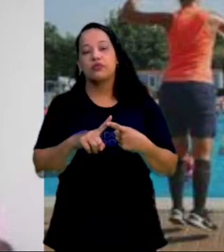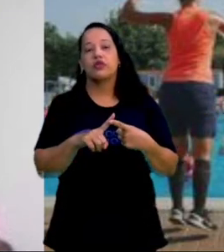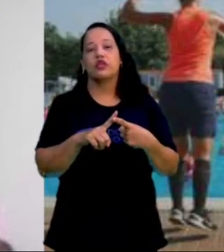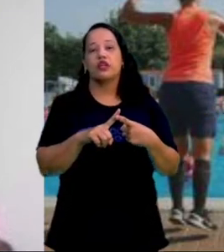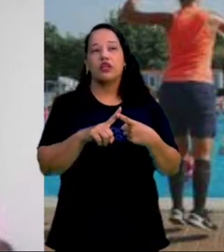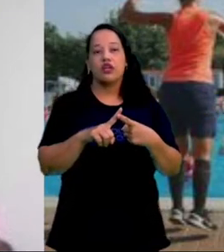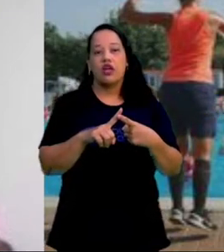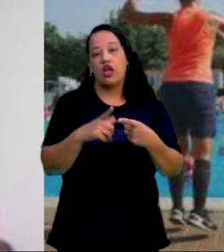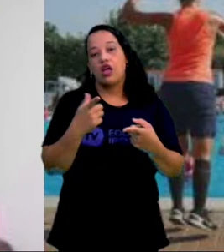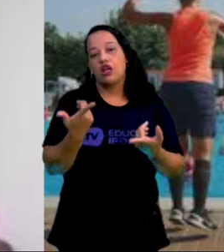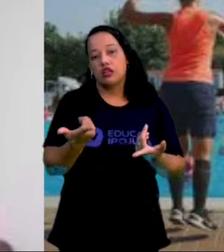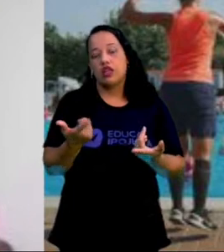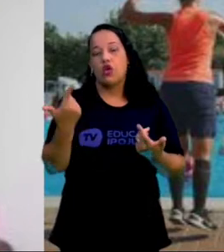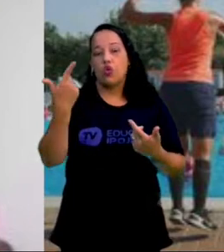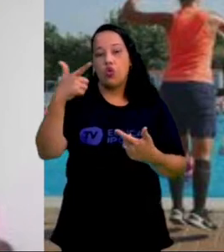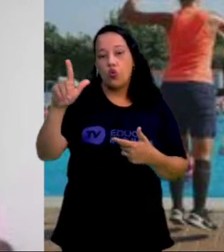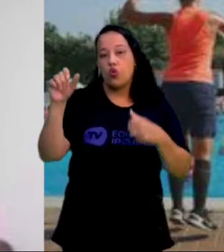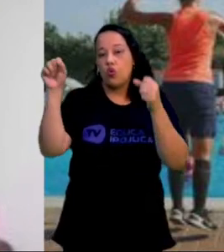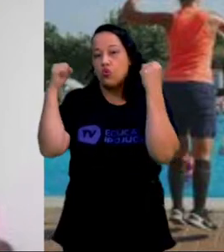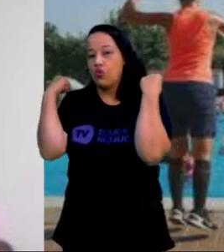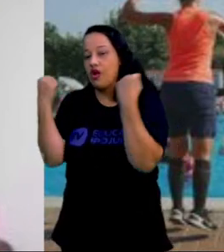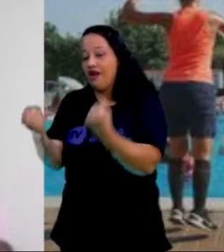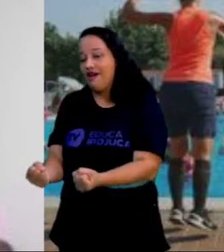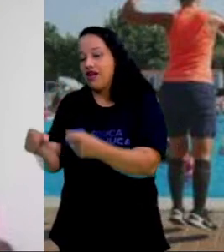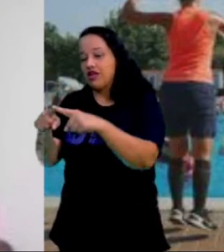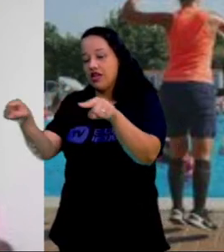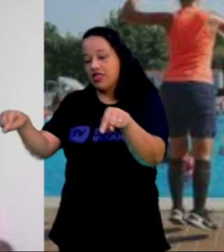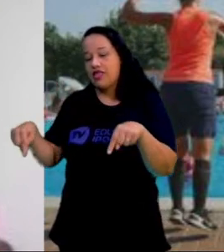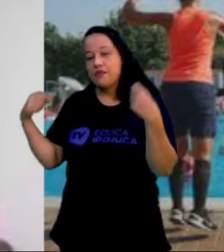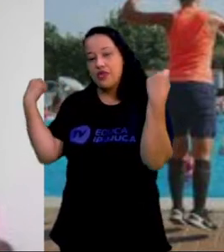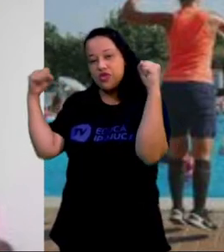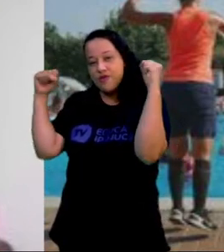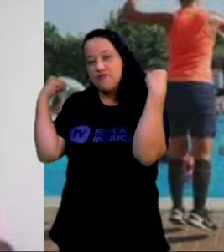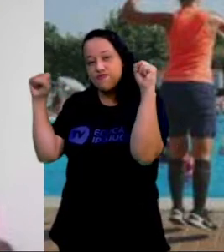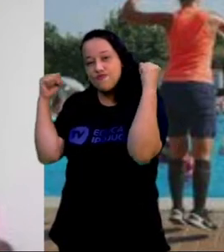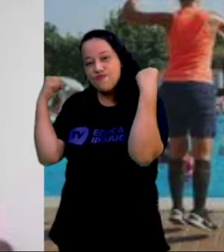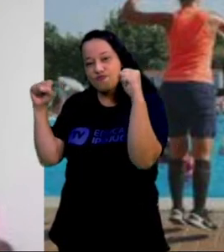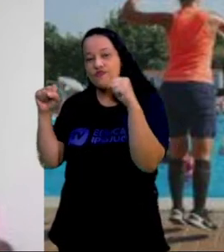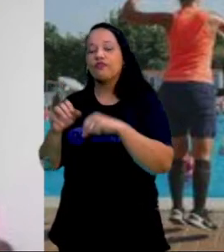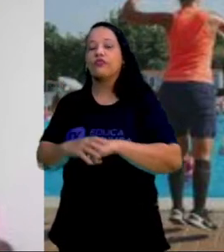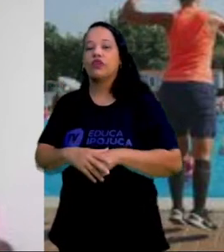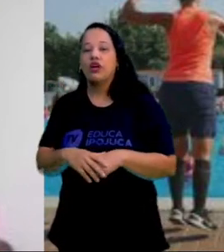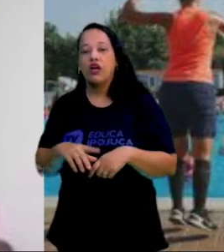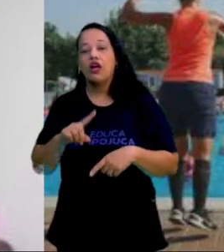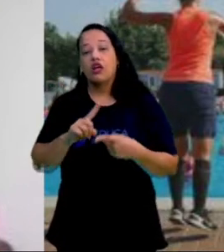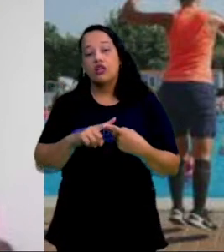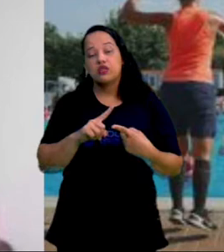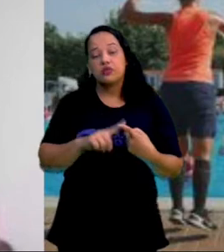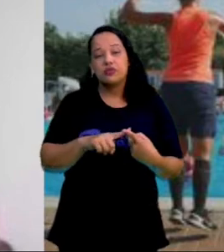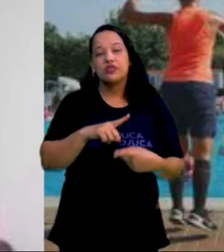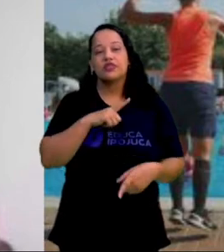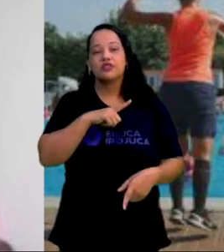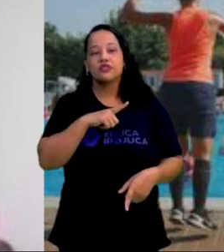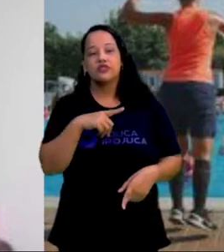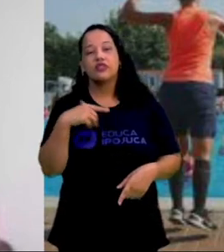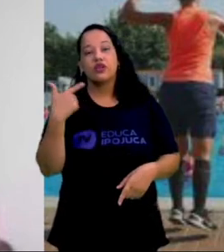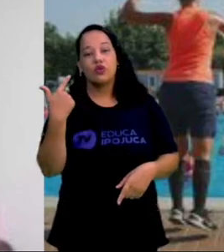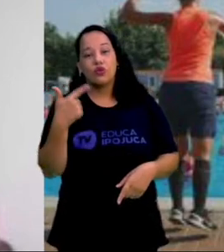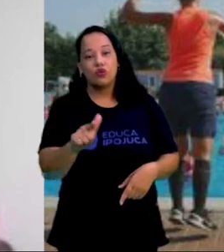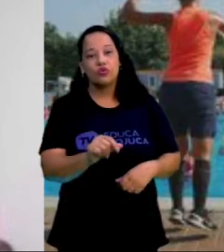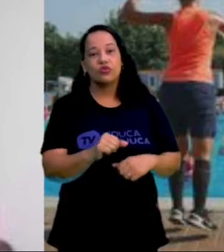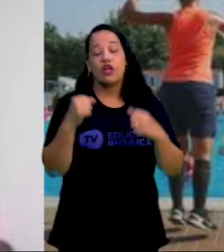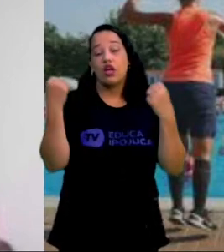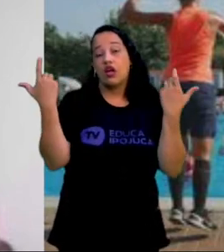um exercício funcional na academia, tá? Sendo realizado, que é um exercício. Já você tem uma prática de